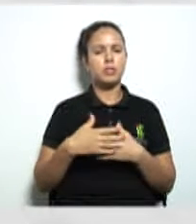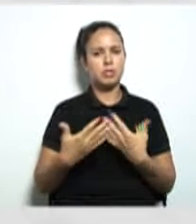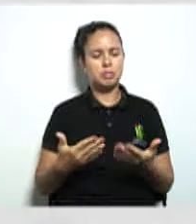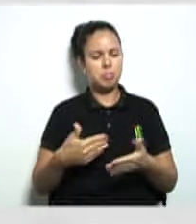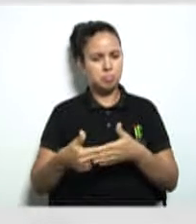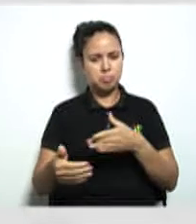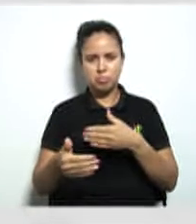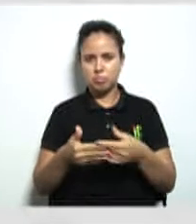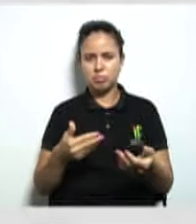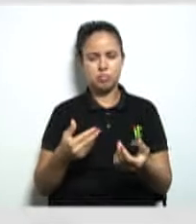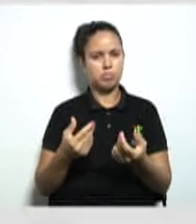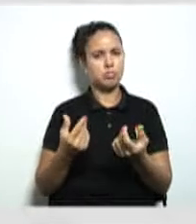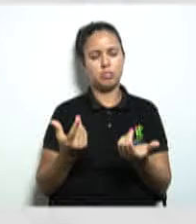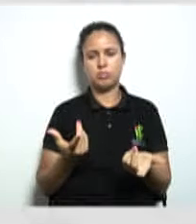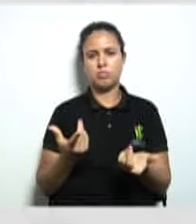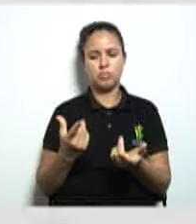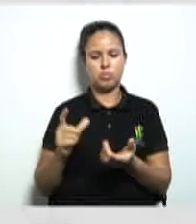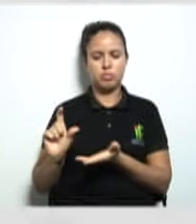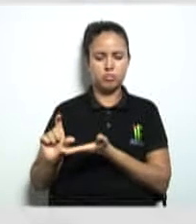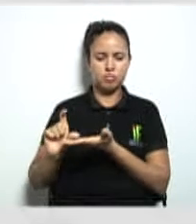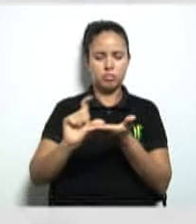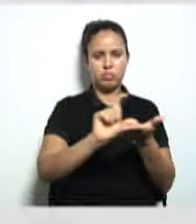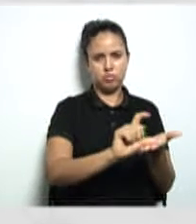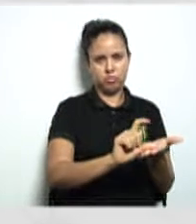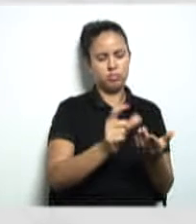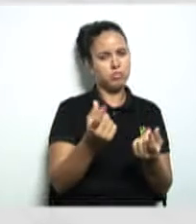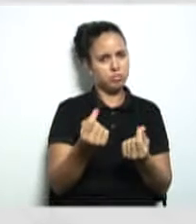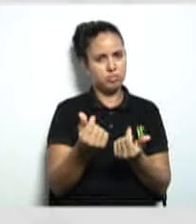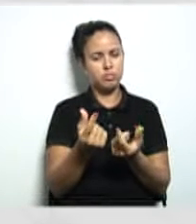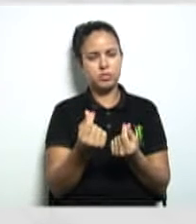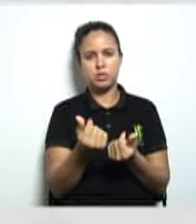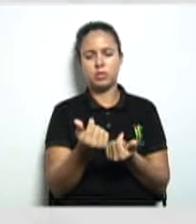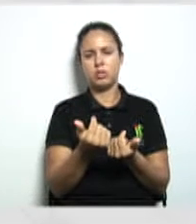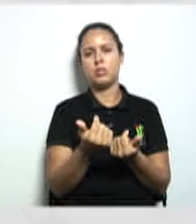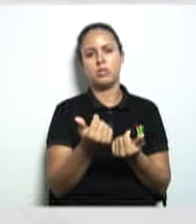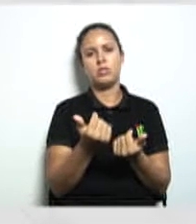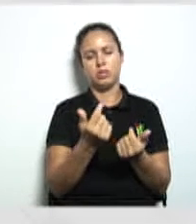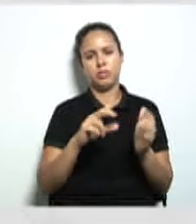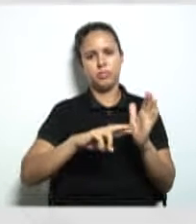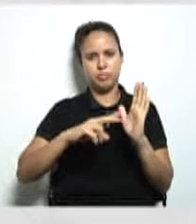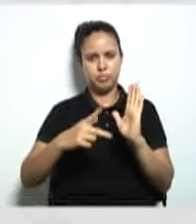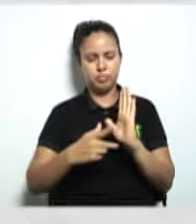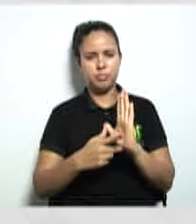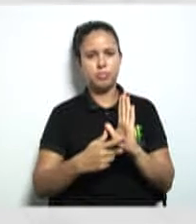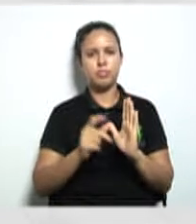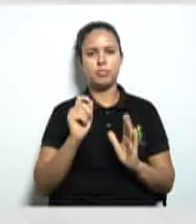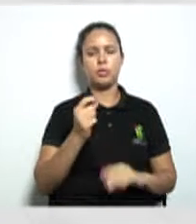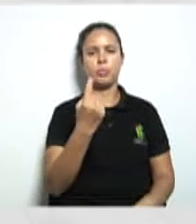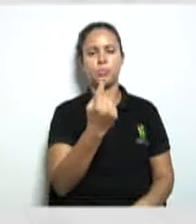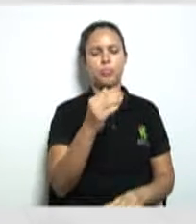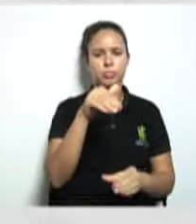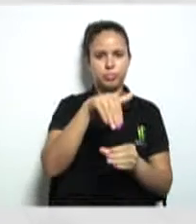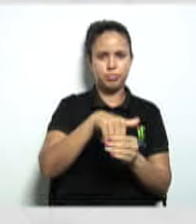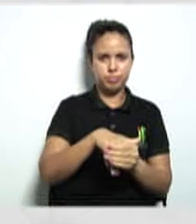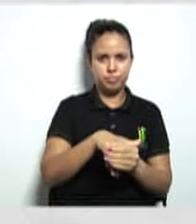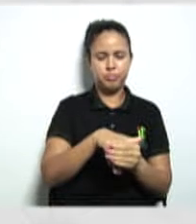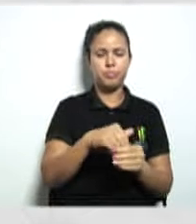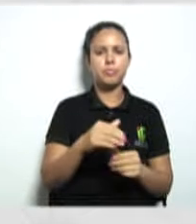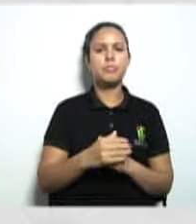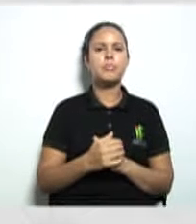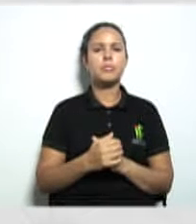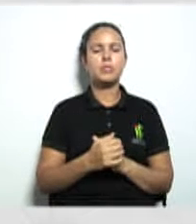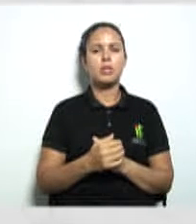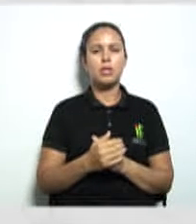da quantidade de cotas que ele tem, vai equivaler a apenas um voto, né? Então, isso começou lá